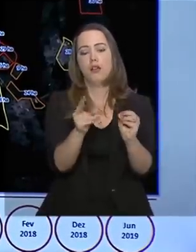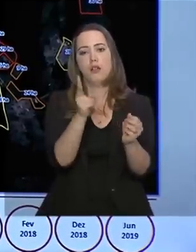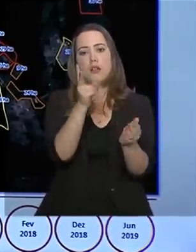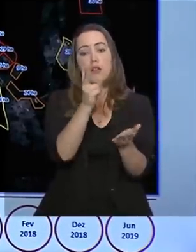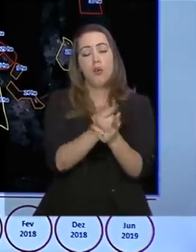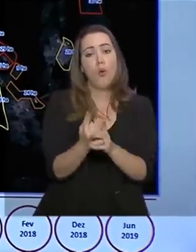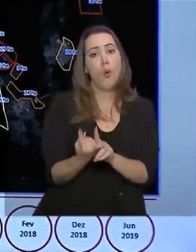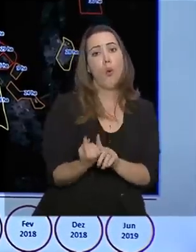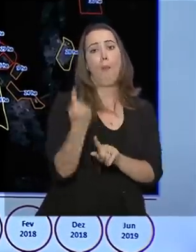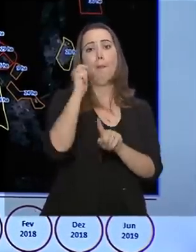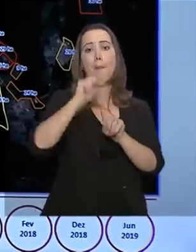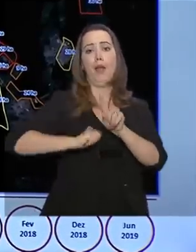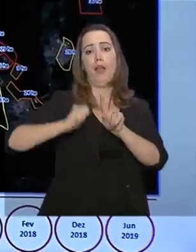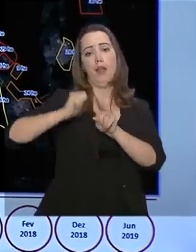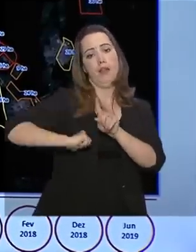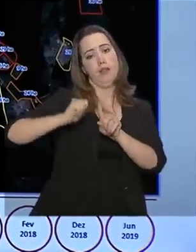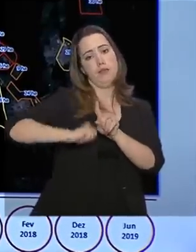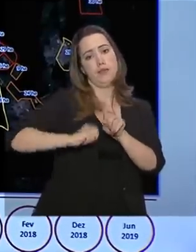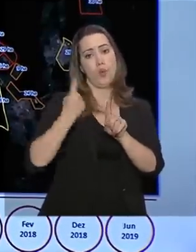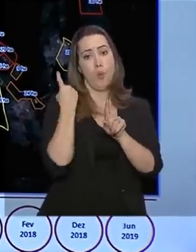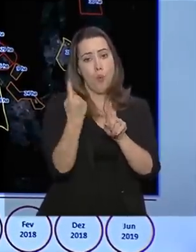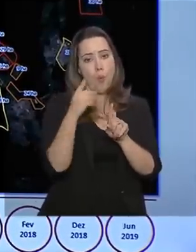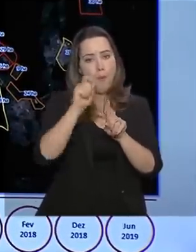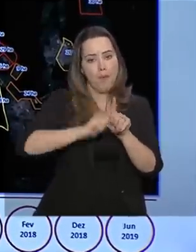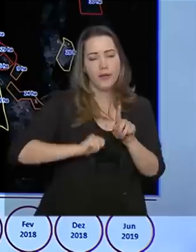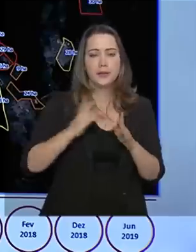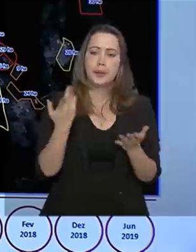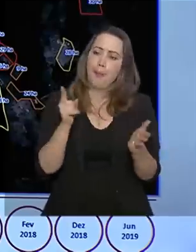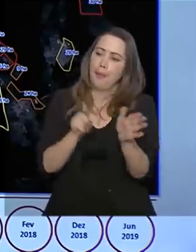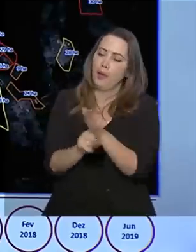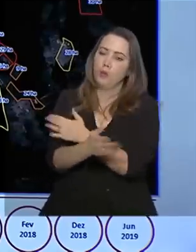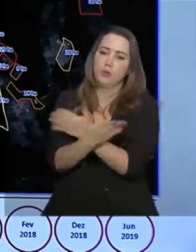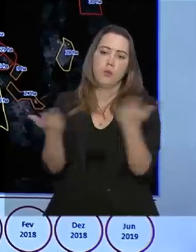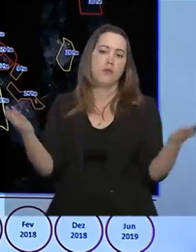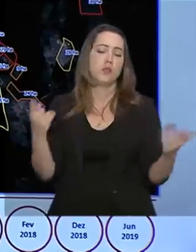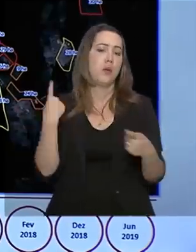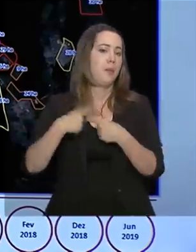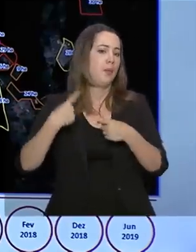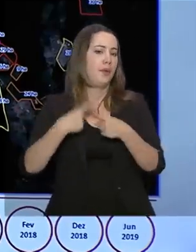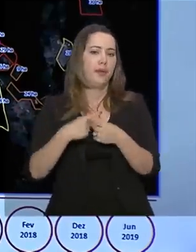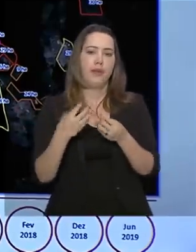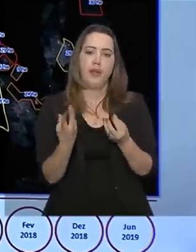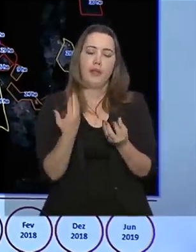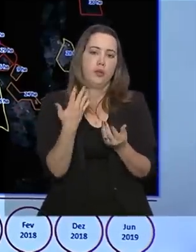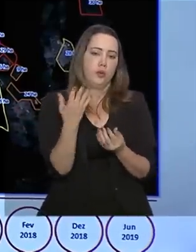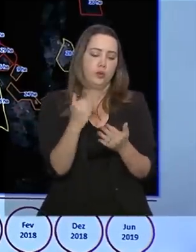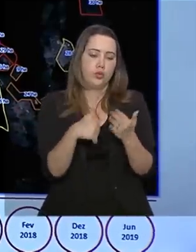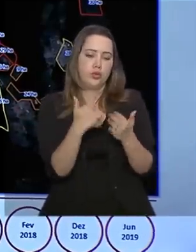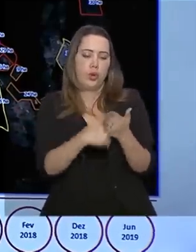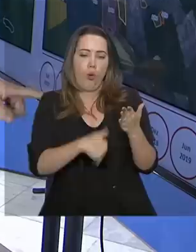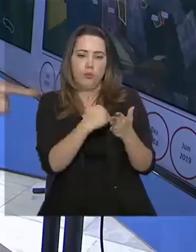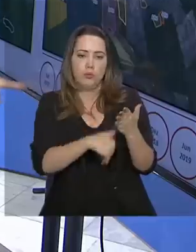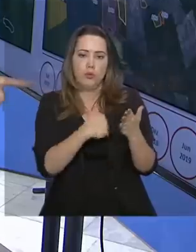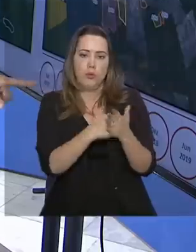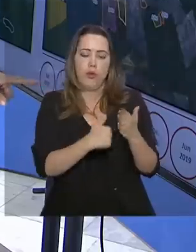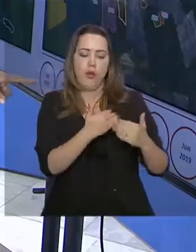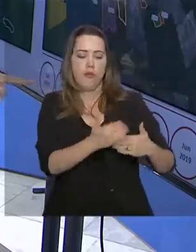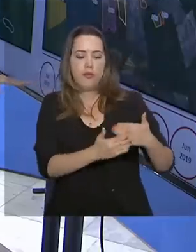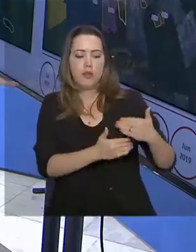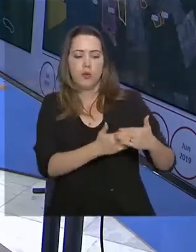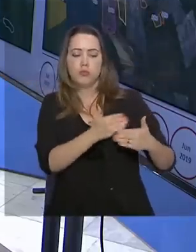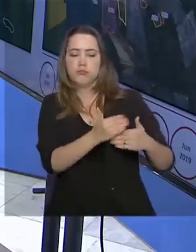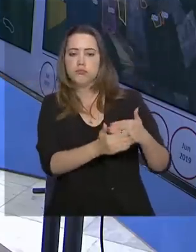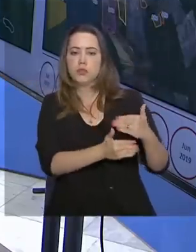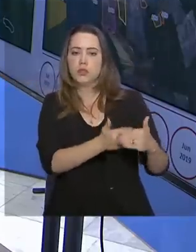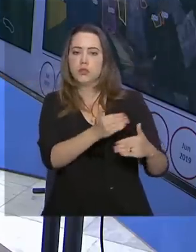cômputo das áreas de terra a pergunta que fica portanto por que não se diluiu a evolução no período